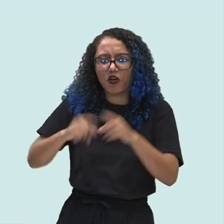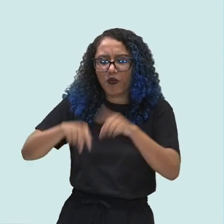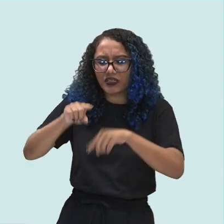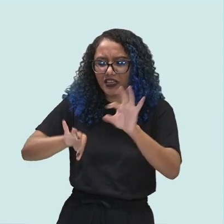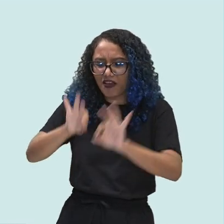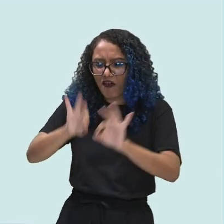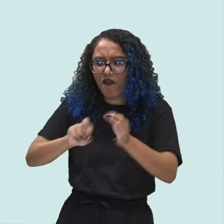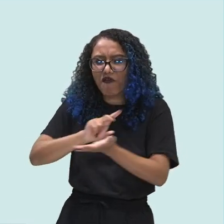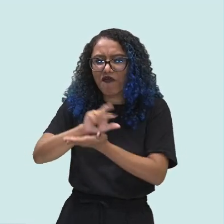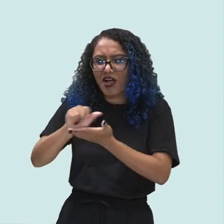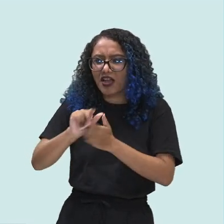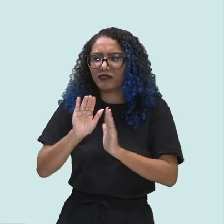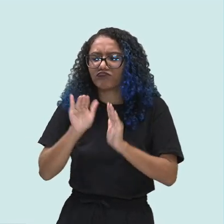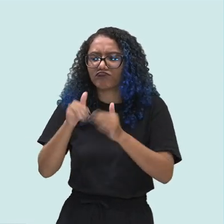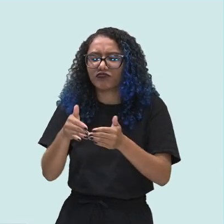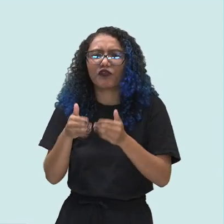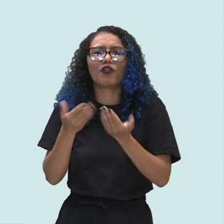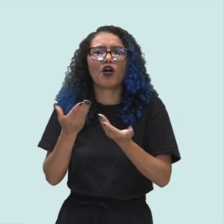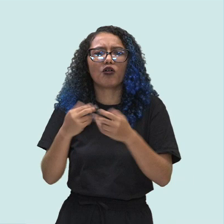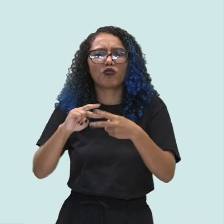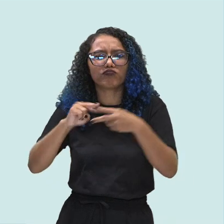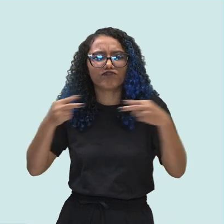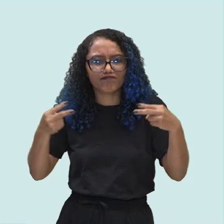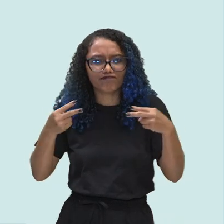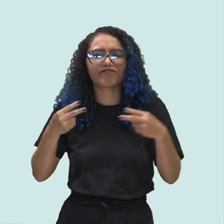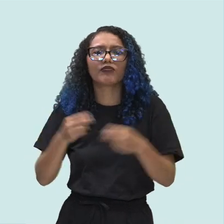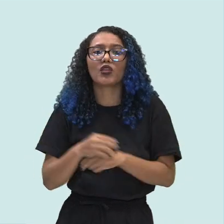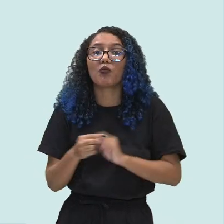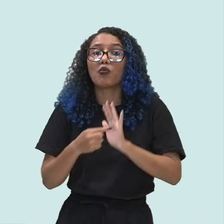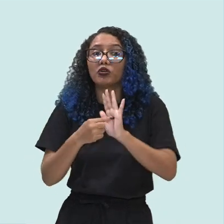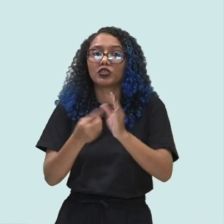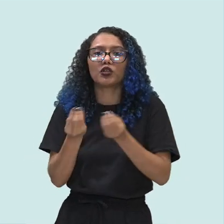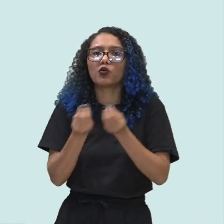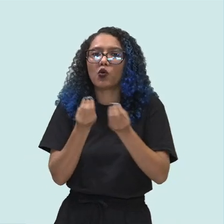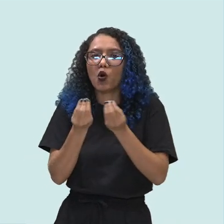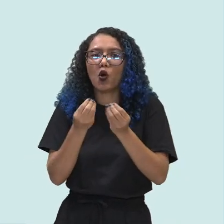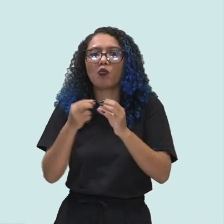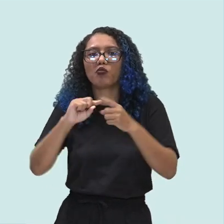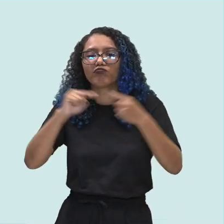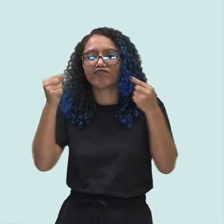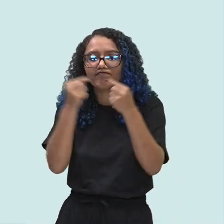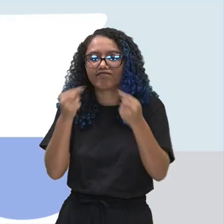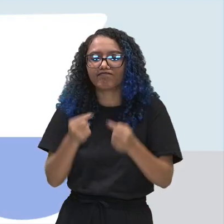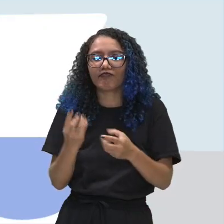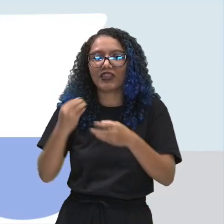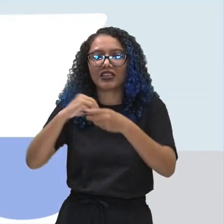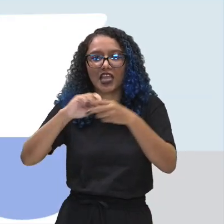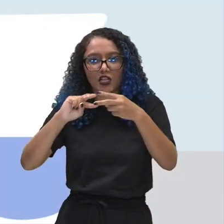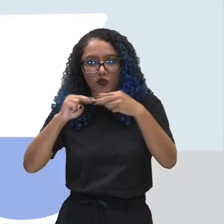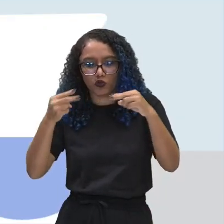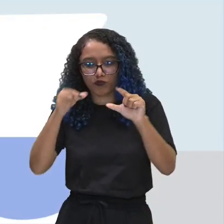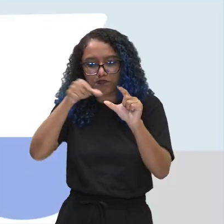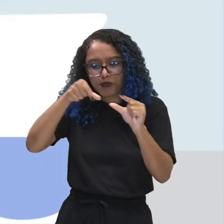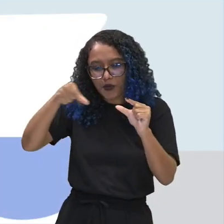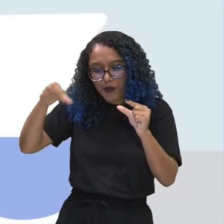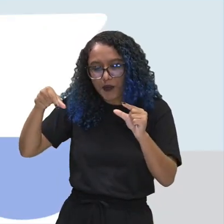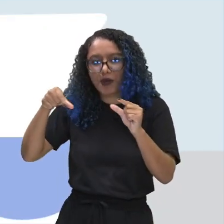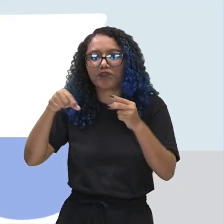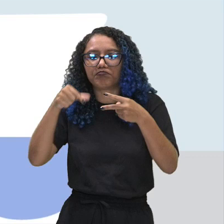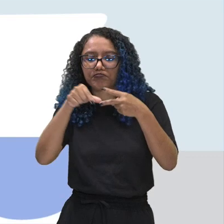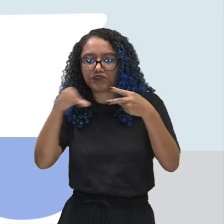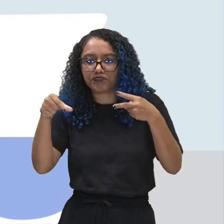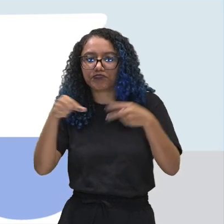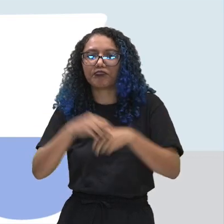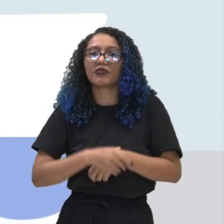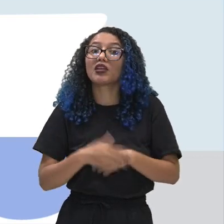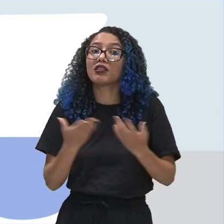sequenciamento de DNA, revelando o código genético oculto em nossos genes. Essas descobertas abriram novos